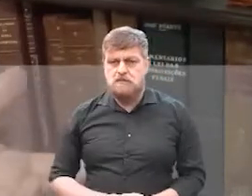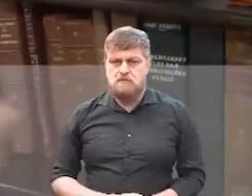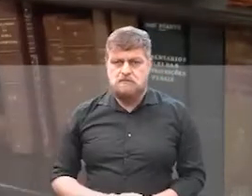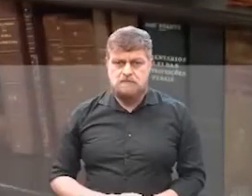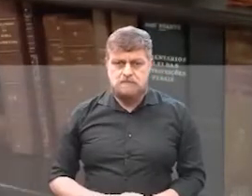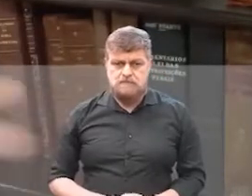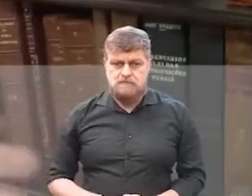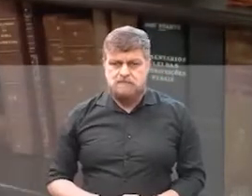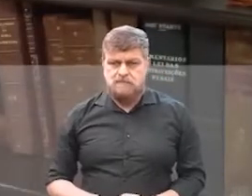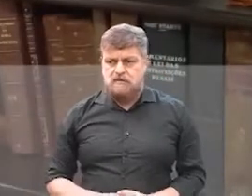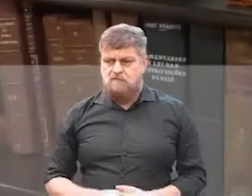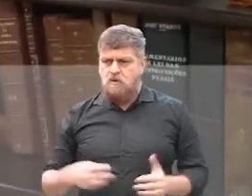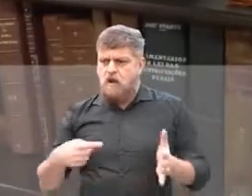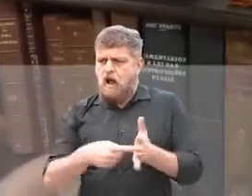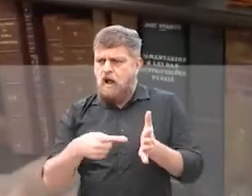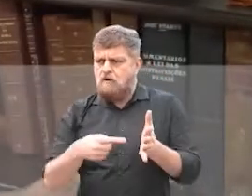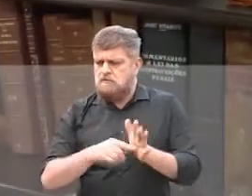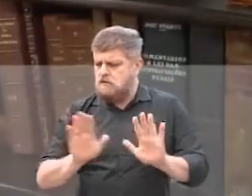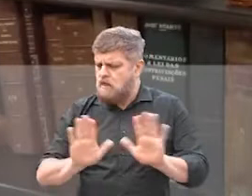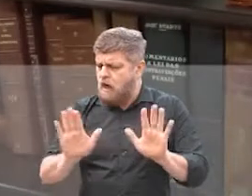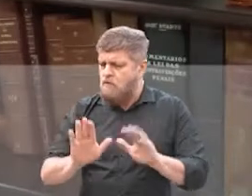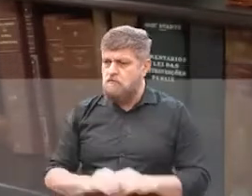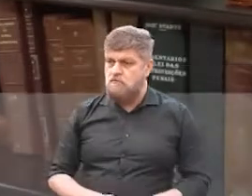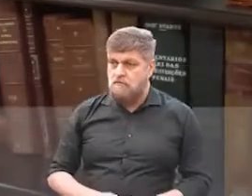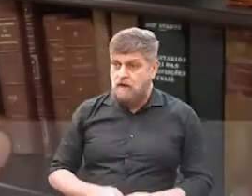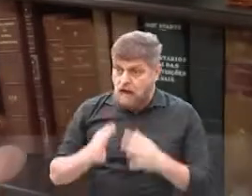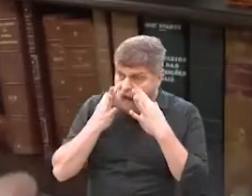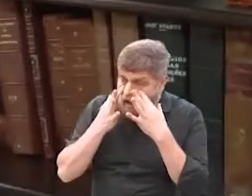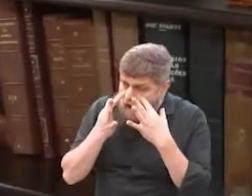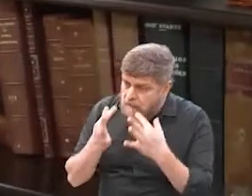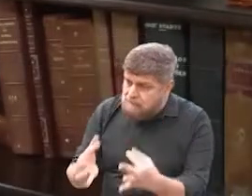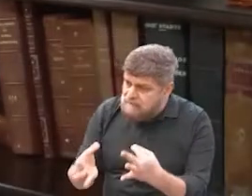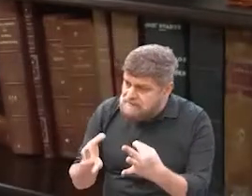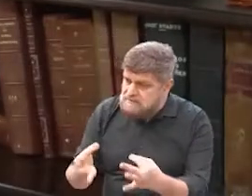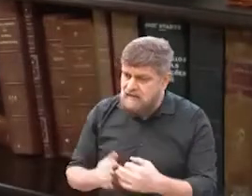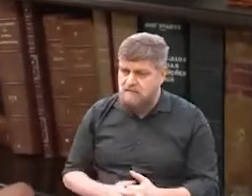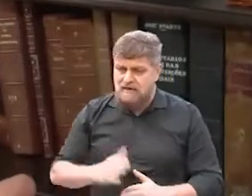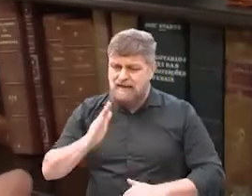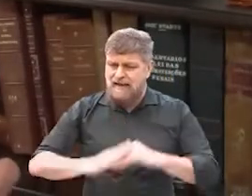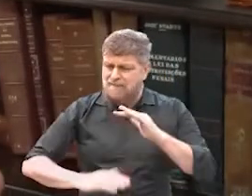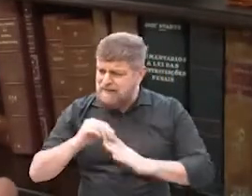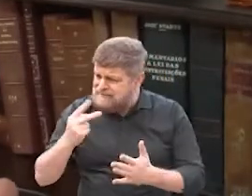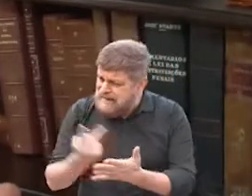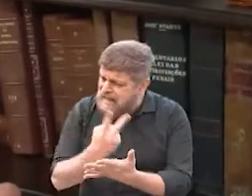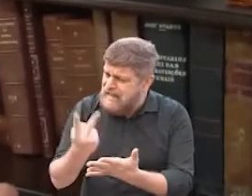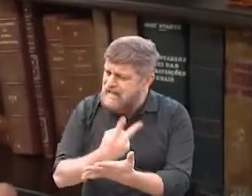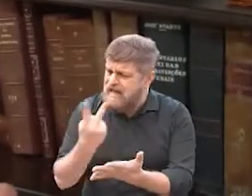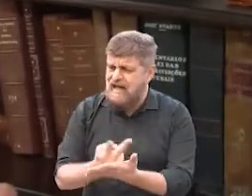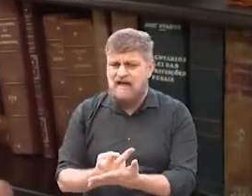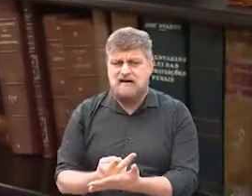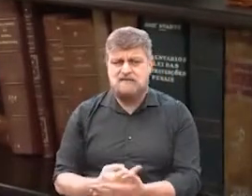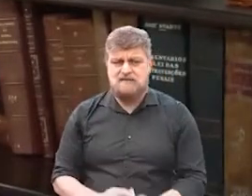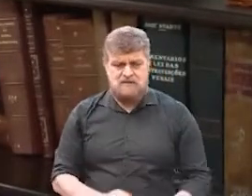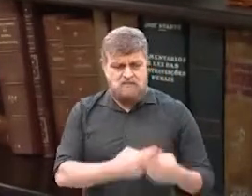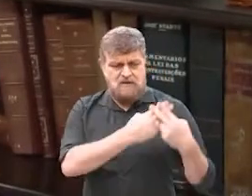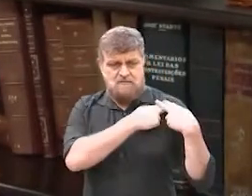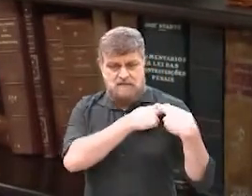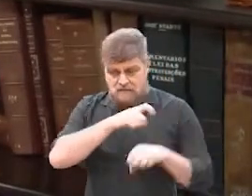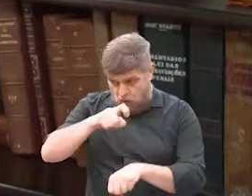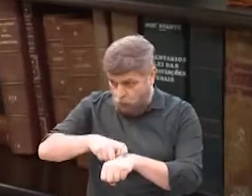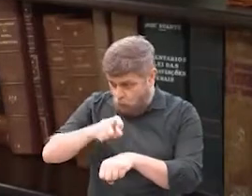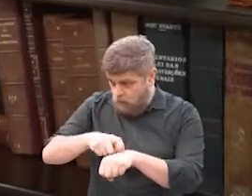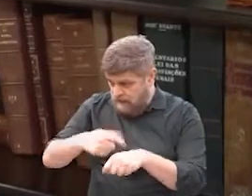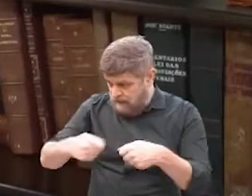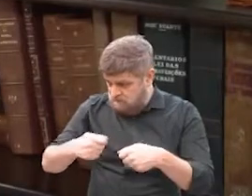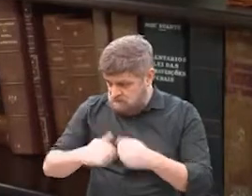das cidades, não vamos aqui denominar cidade nenhuma, mas que observem essas atitudes e digam o